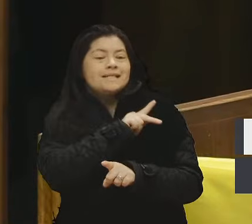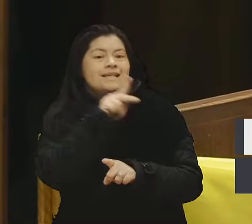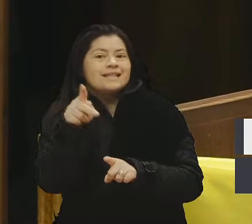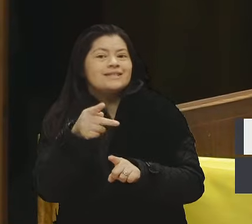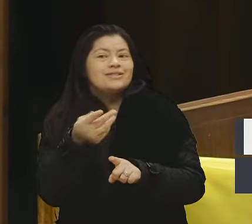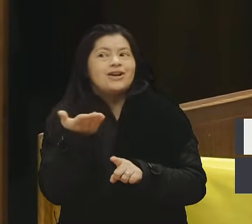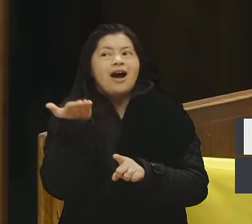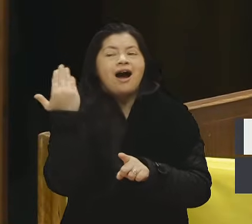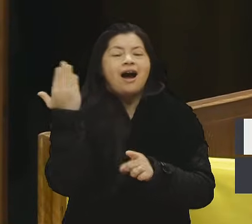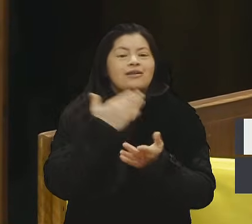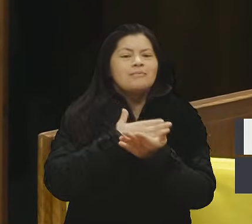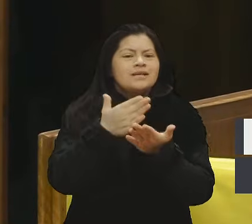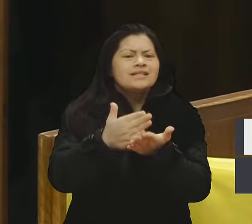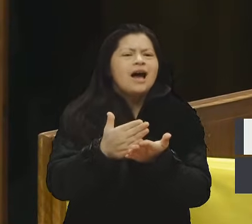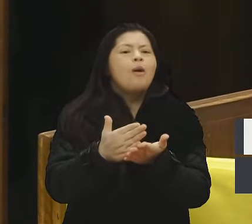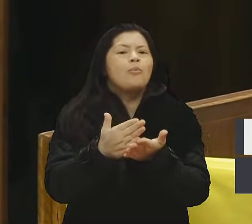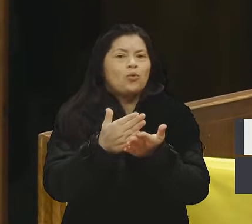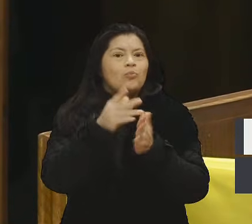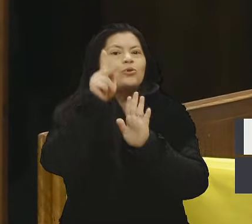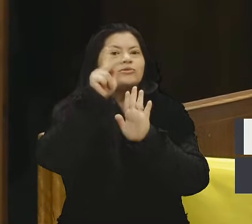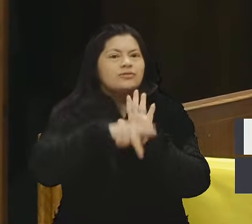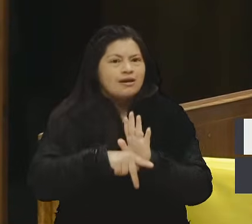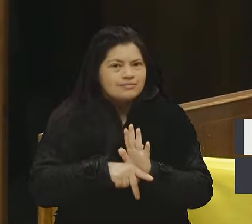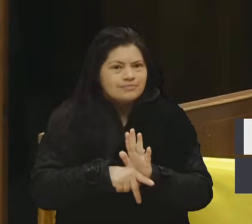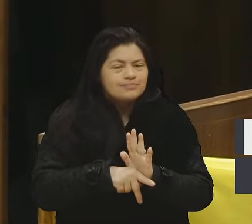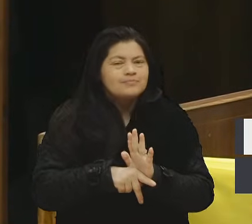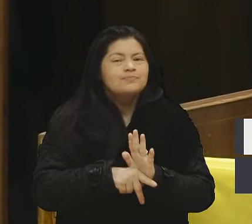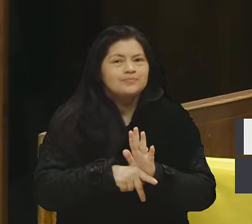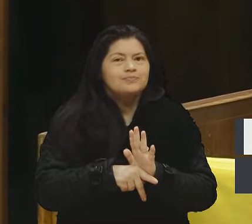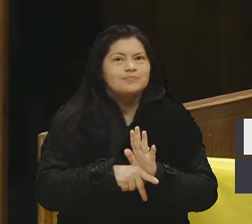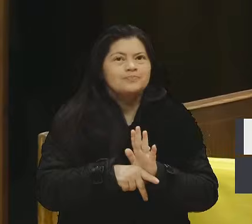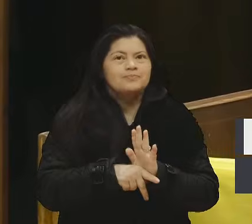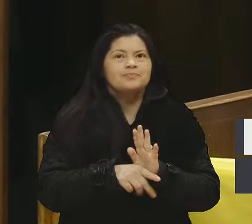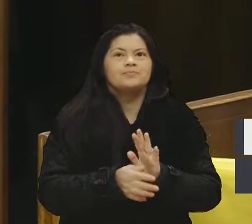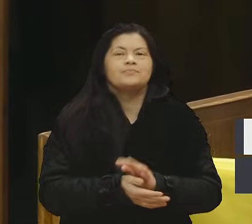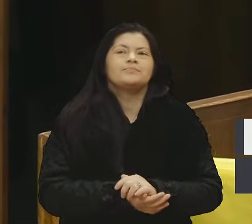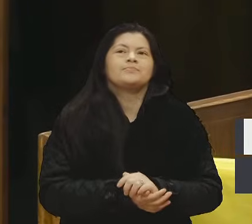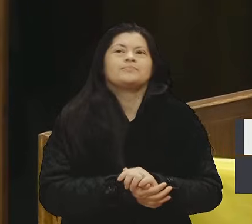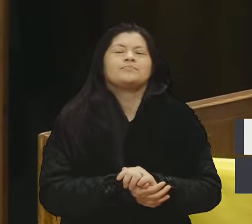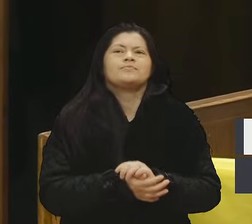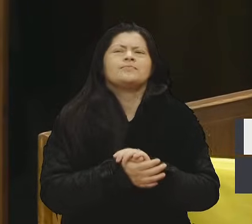começamos esse processo. Esse processo, né, professor Alex,